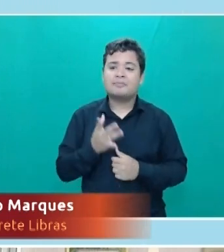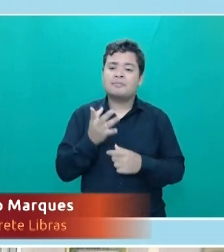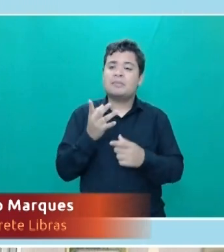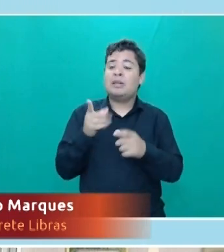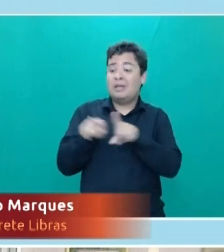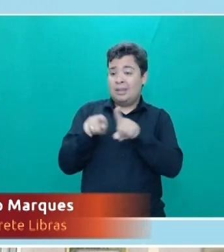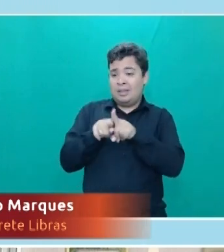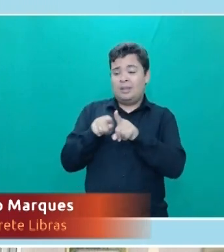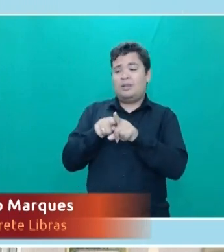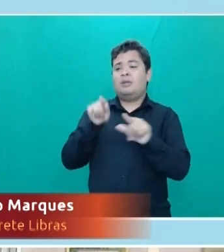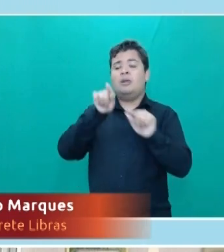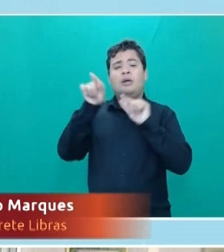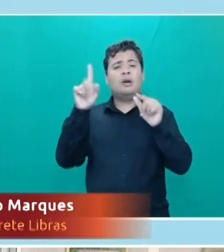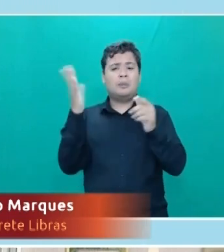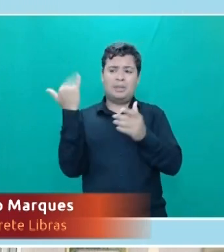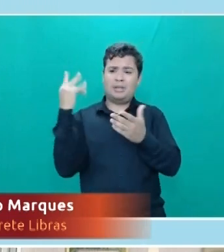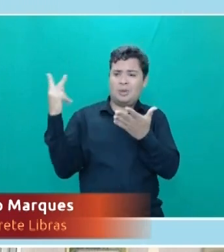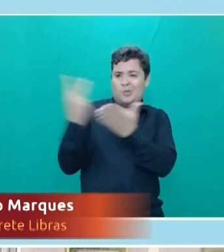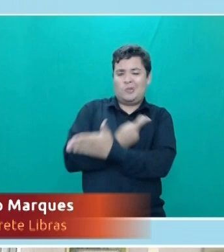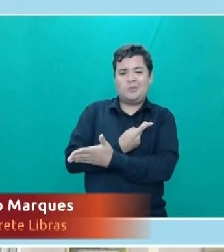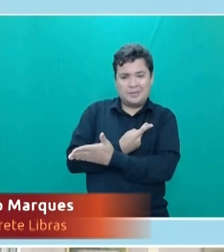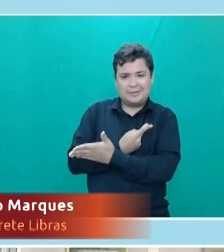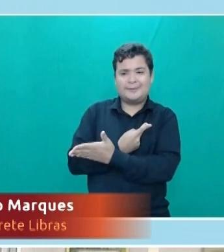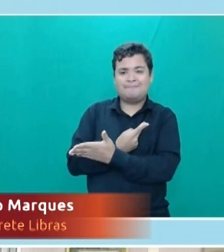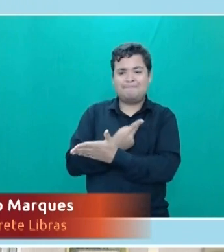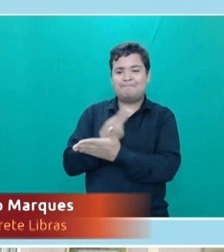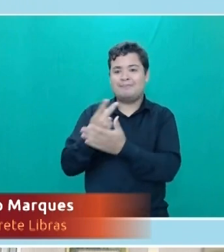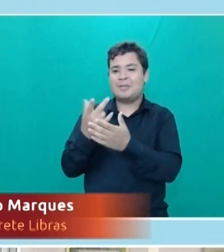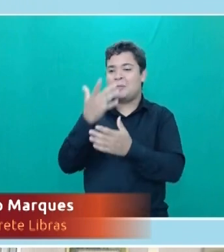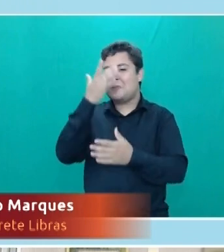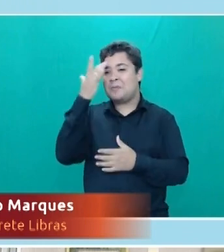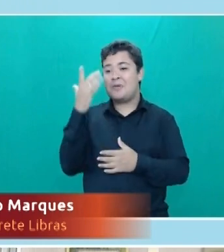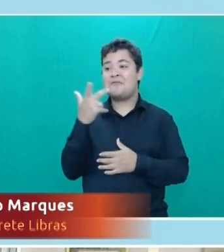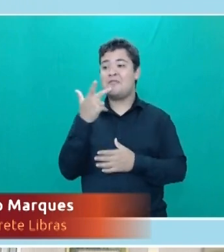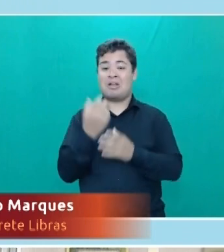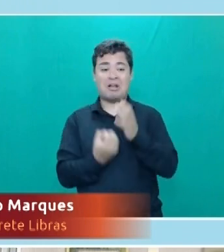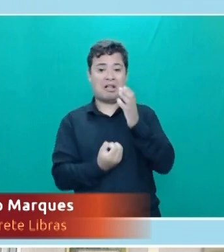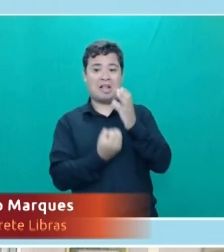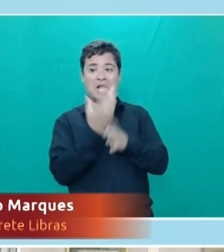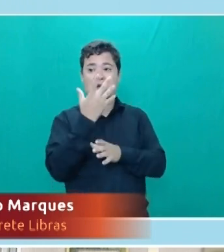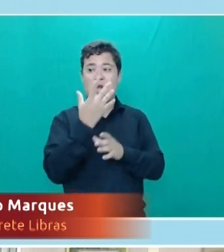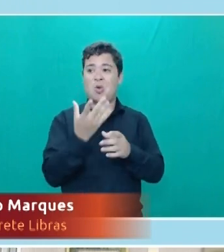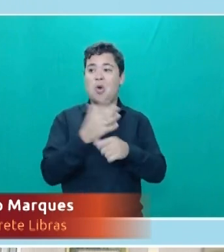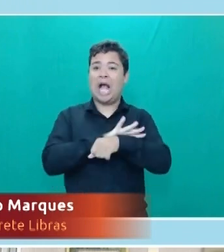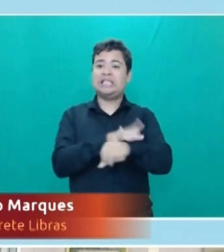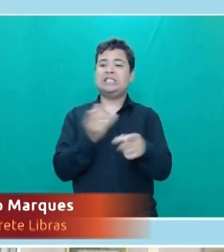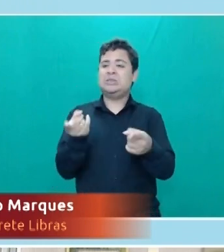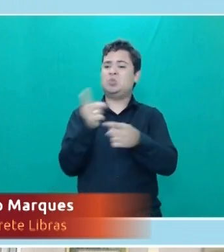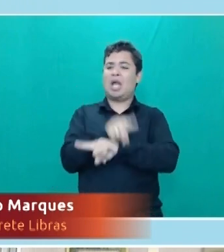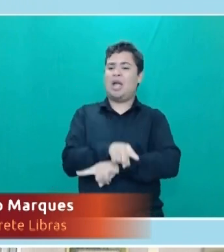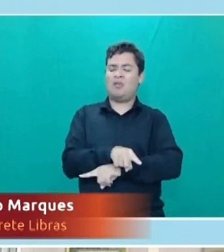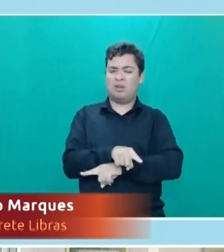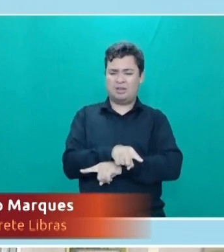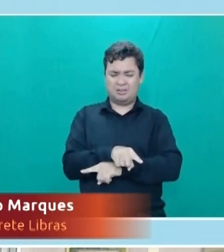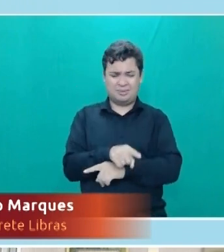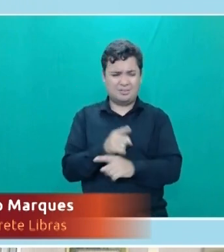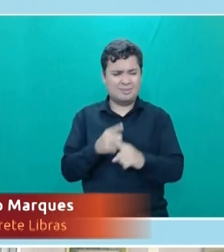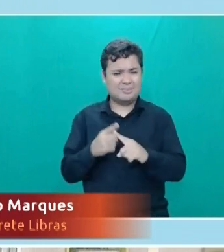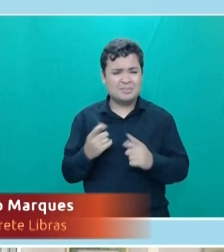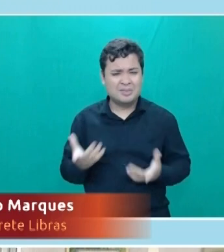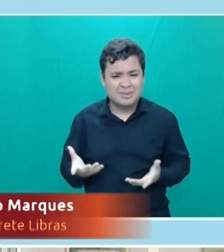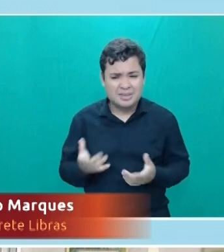que há, né, houve, na verdade, a criação dessa terminologia como se fosse possível a população negra